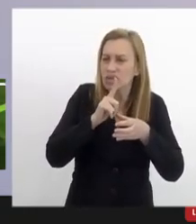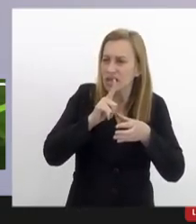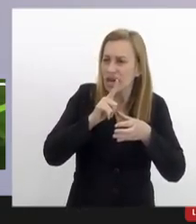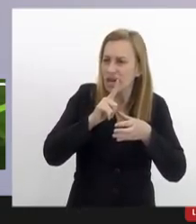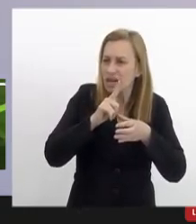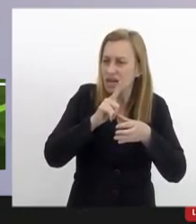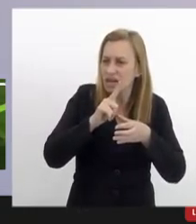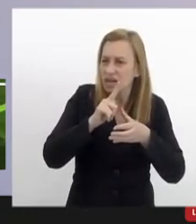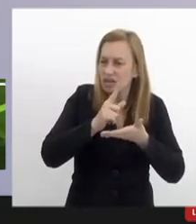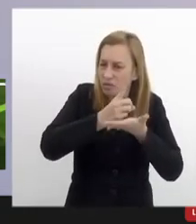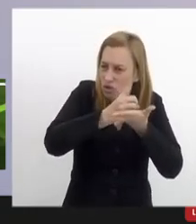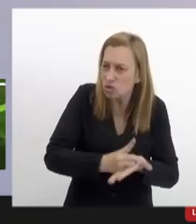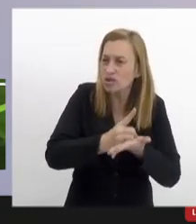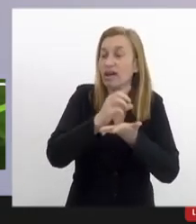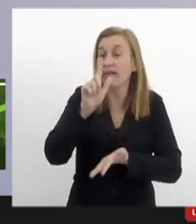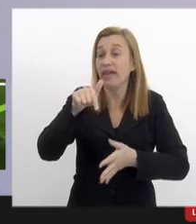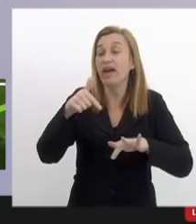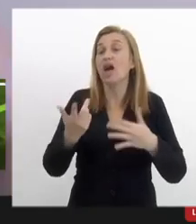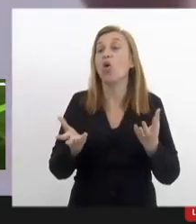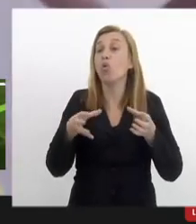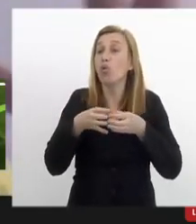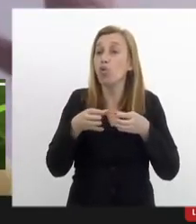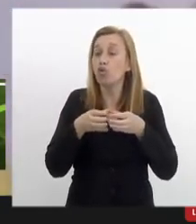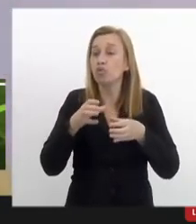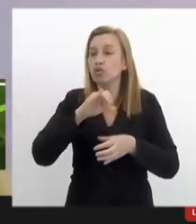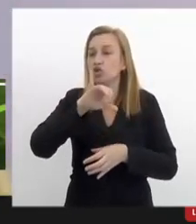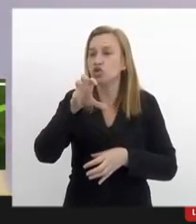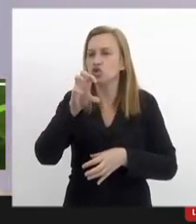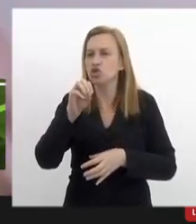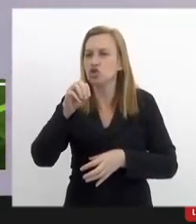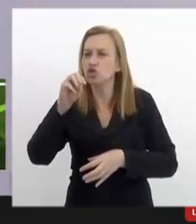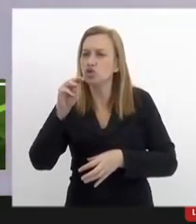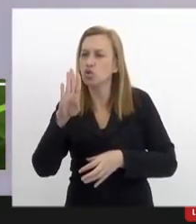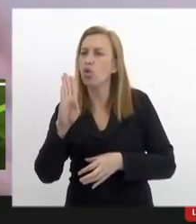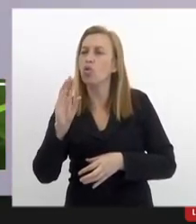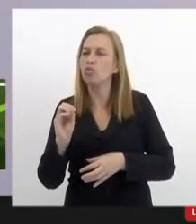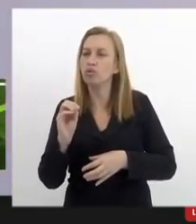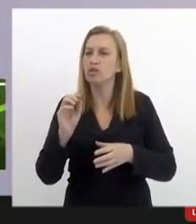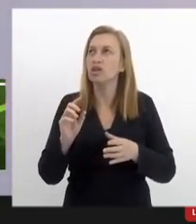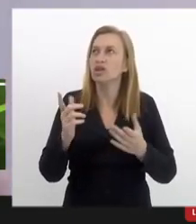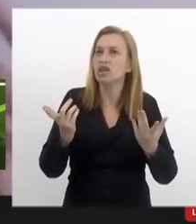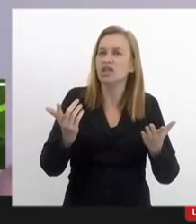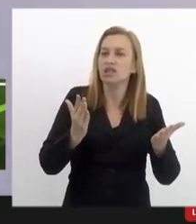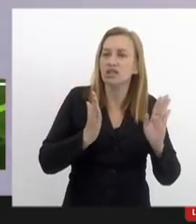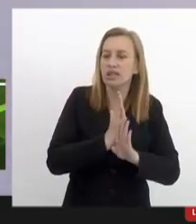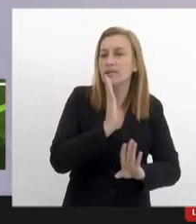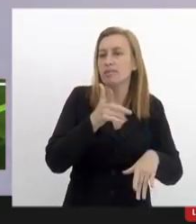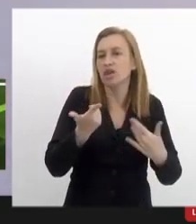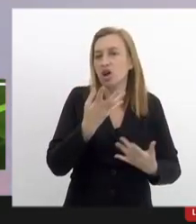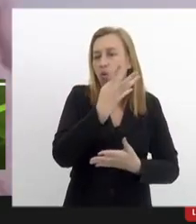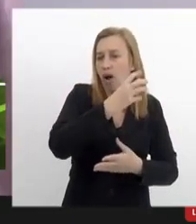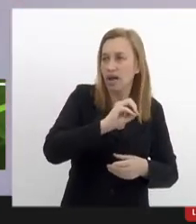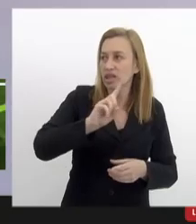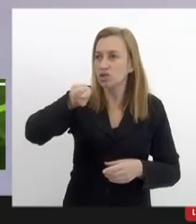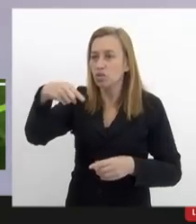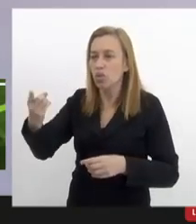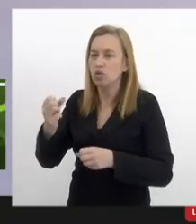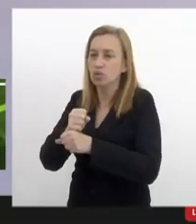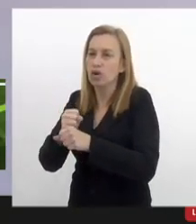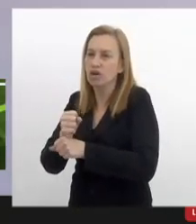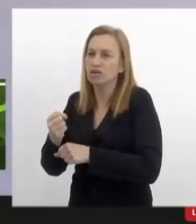né? Então, é um grupo de jongo que, de repente, no ano tem 40 pessoas, no ano seguinte tem 30, no